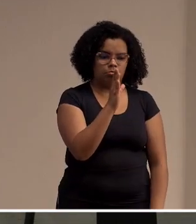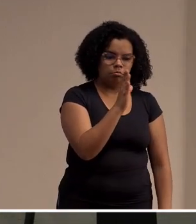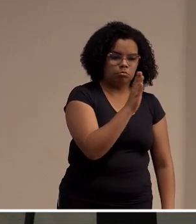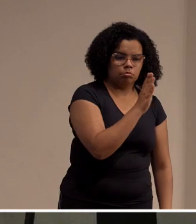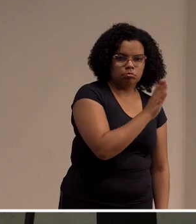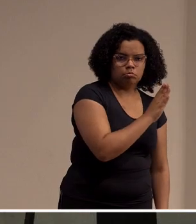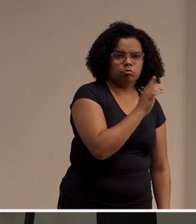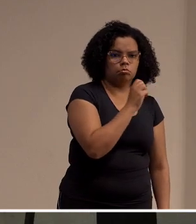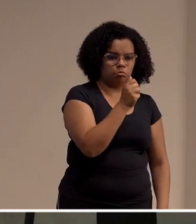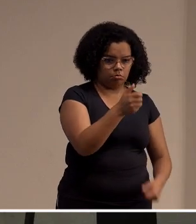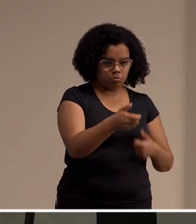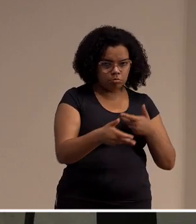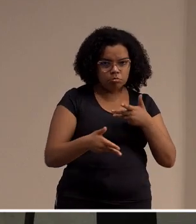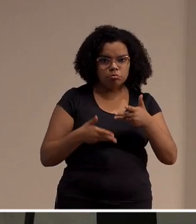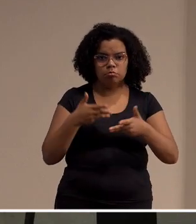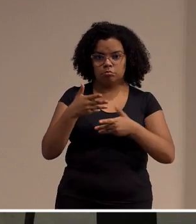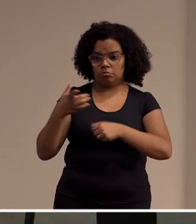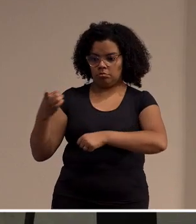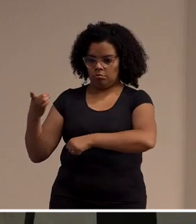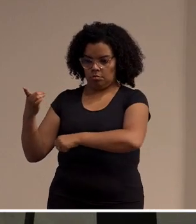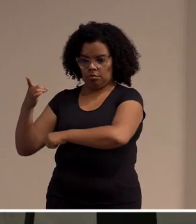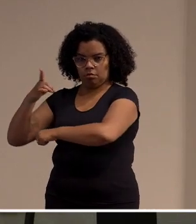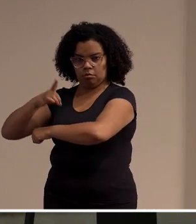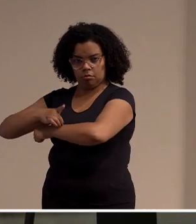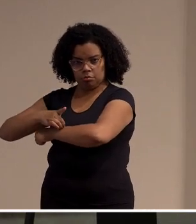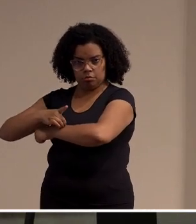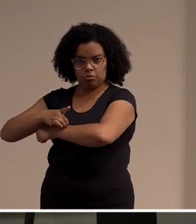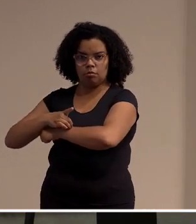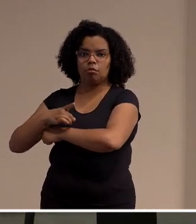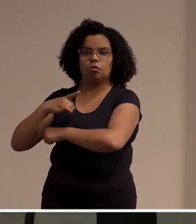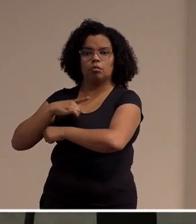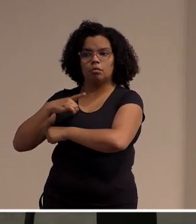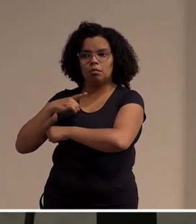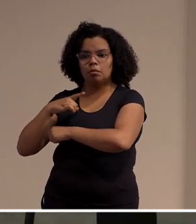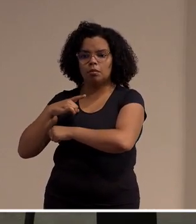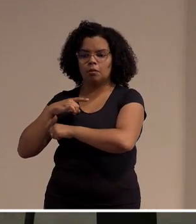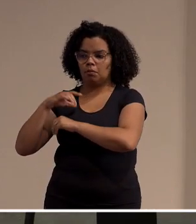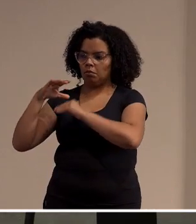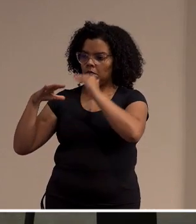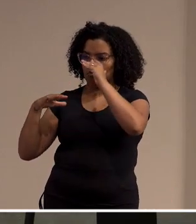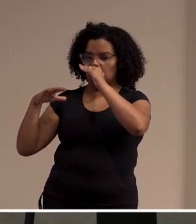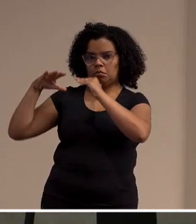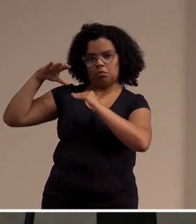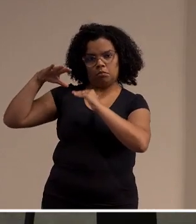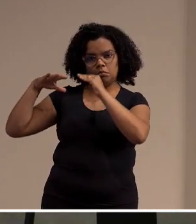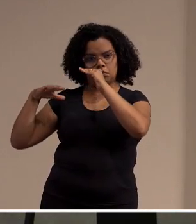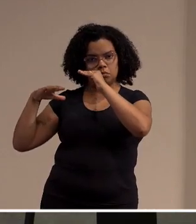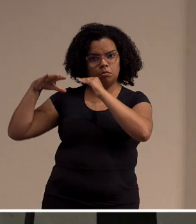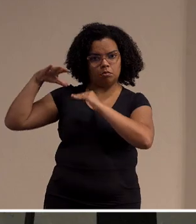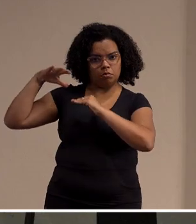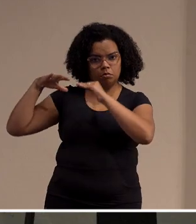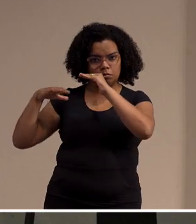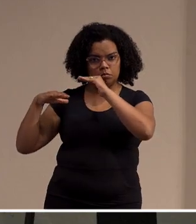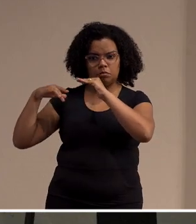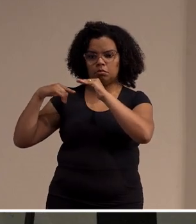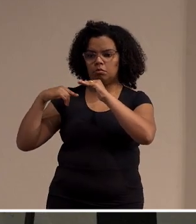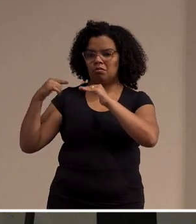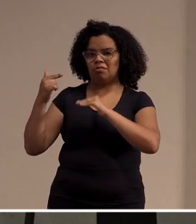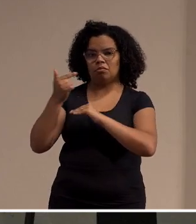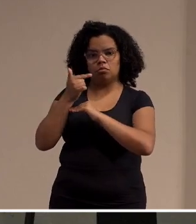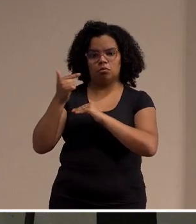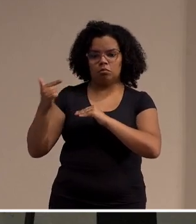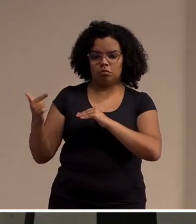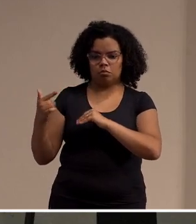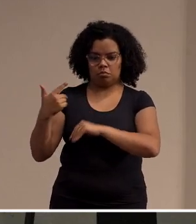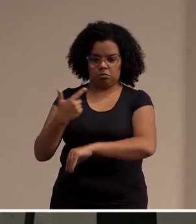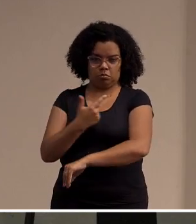falou nessa entrevista que a dengue tem uma questão também de classe aí, de não ter uma vacina tão rápida